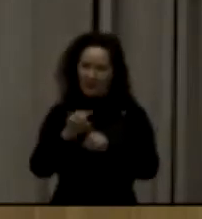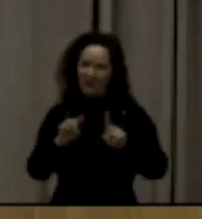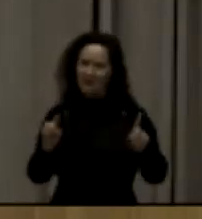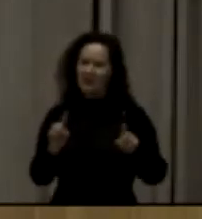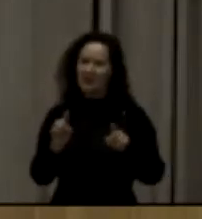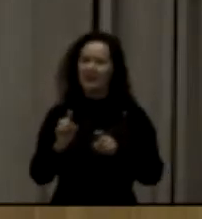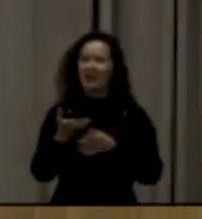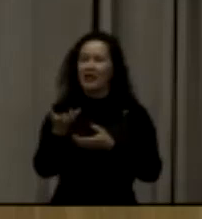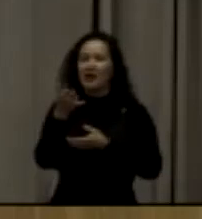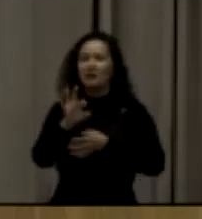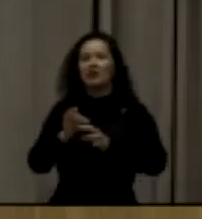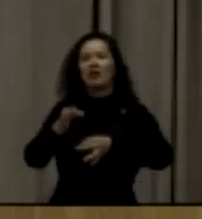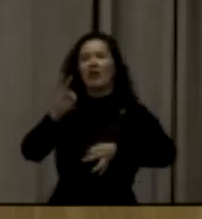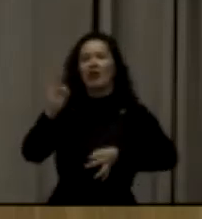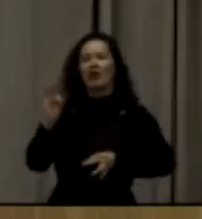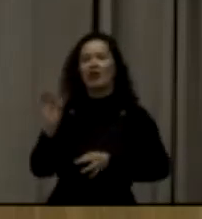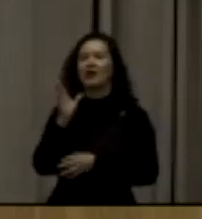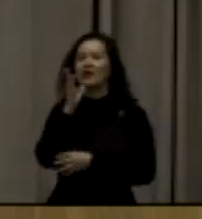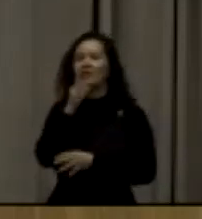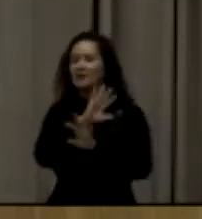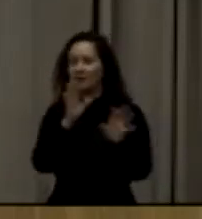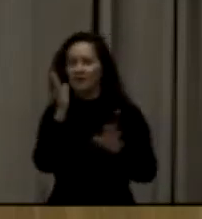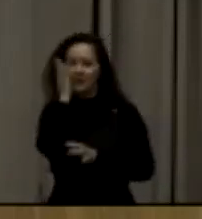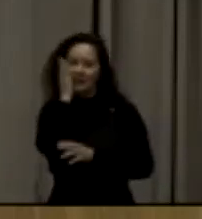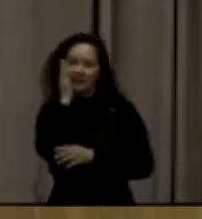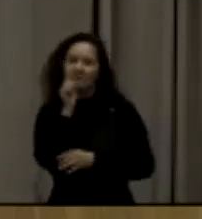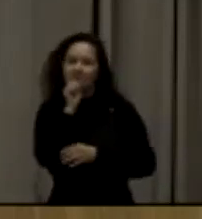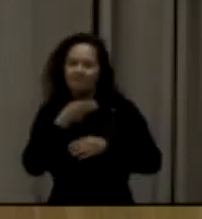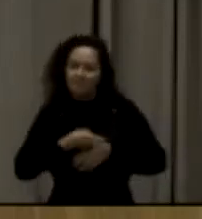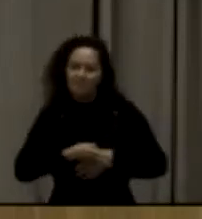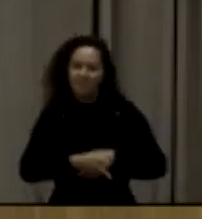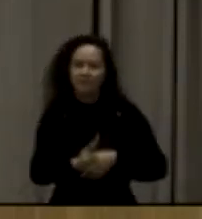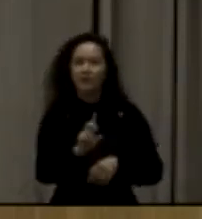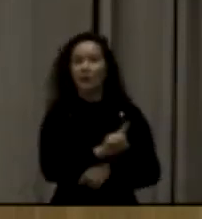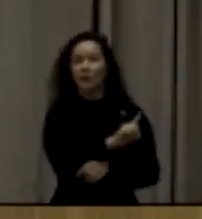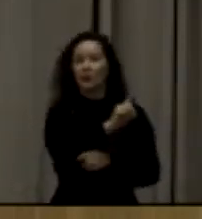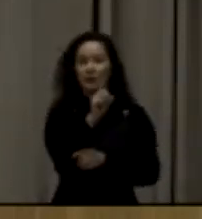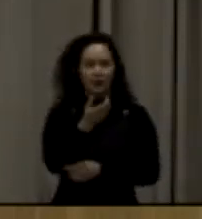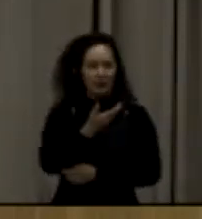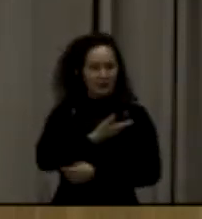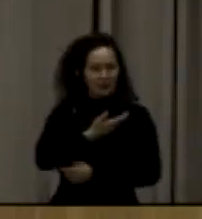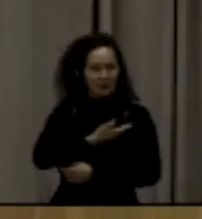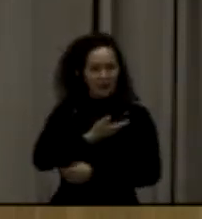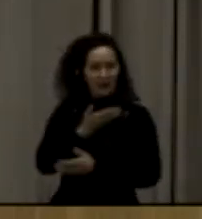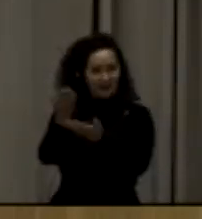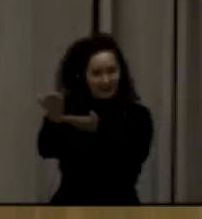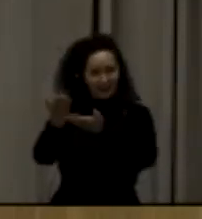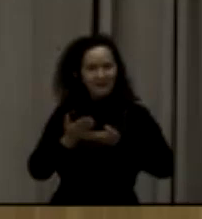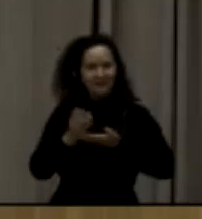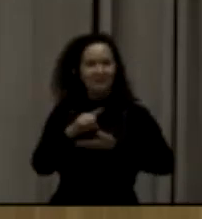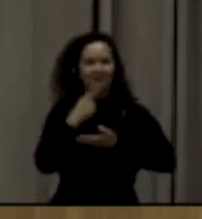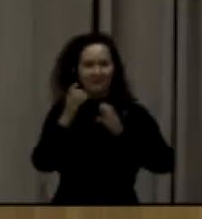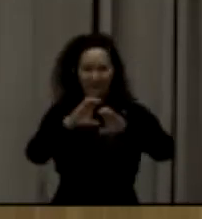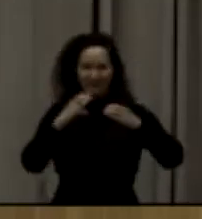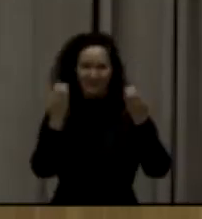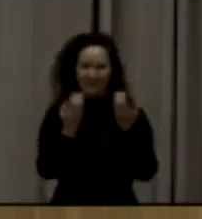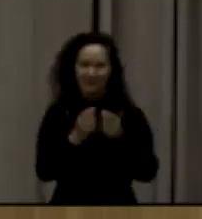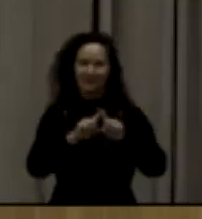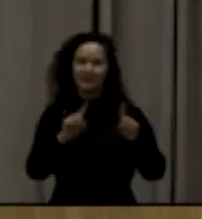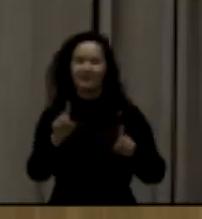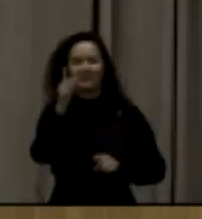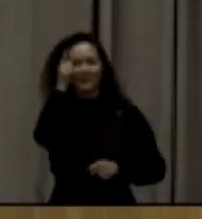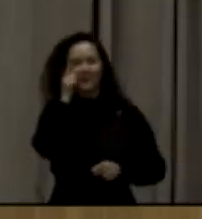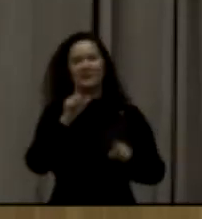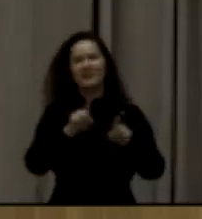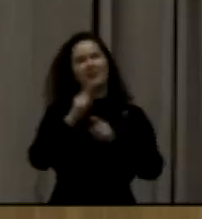não demorar muito, sabendo que nós temos aí nossos colegas e queremos convidá-los para o nosso congresso também. Mas nós